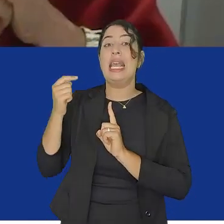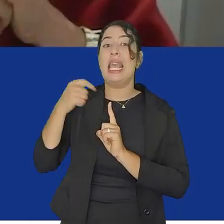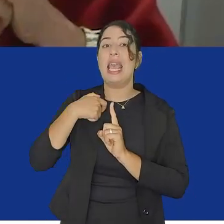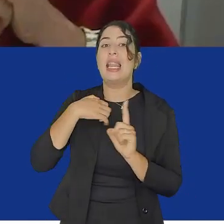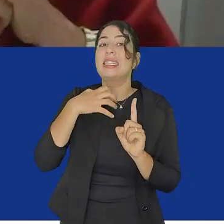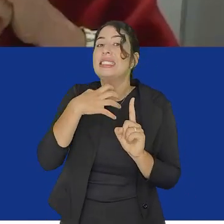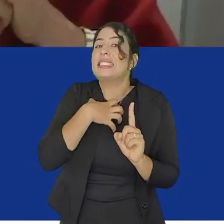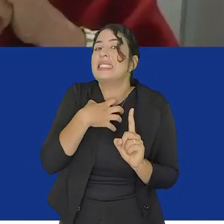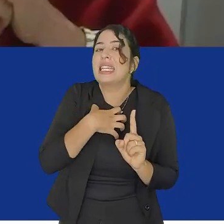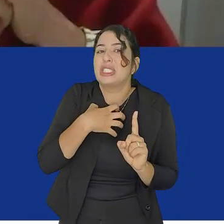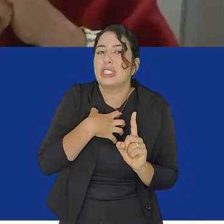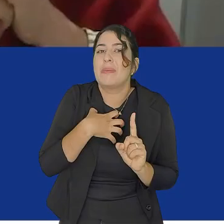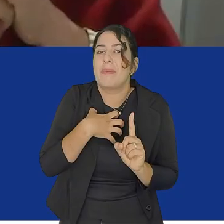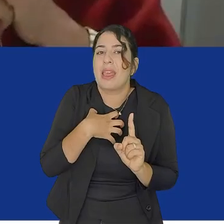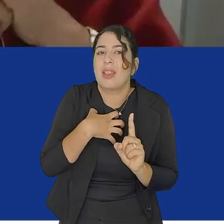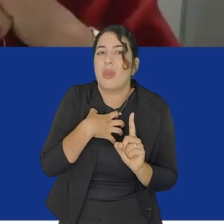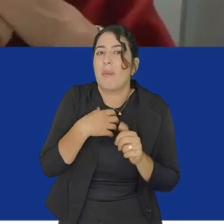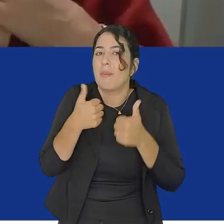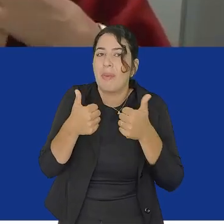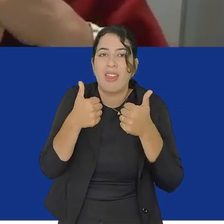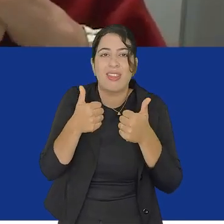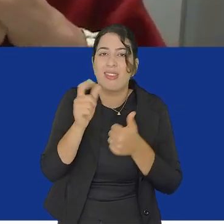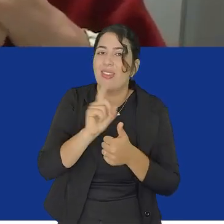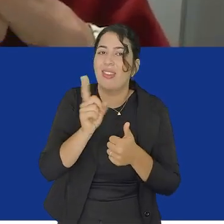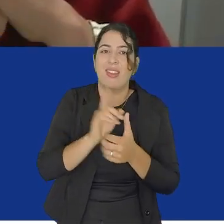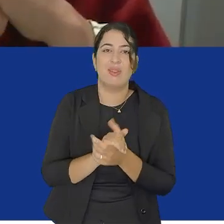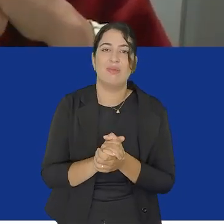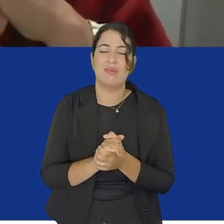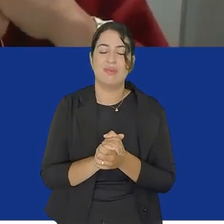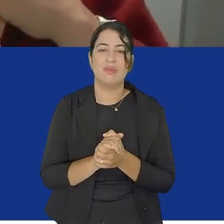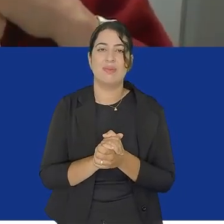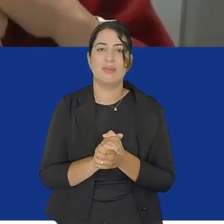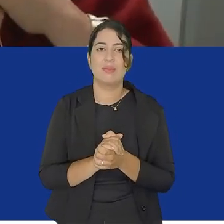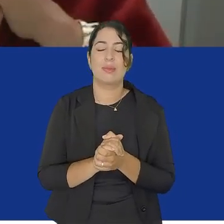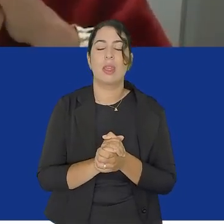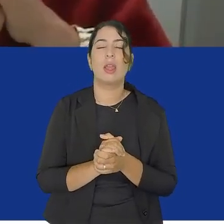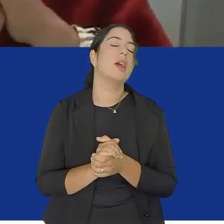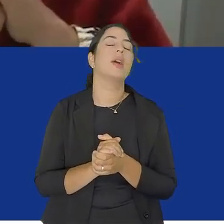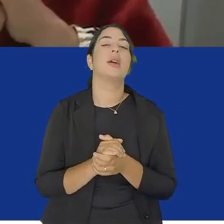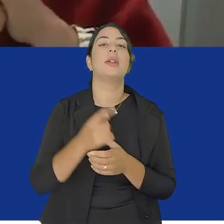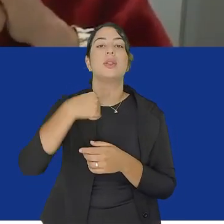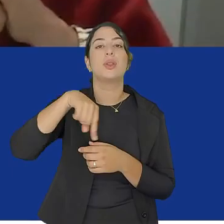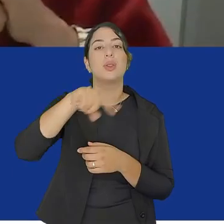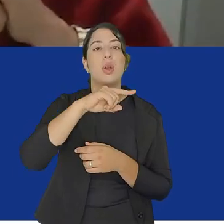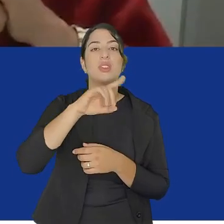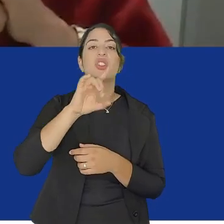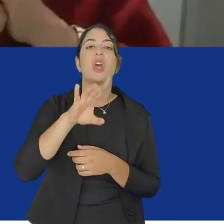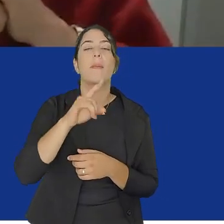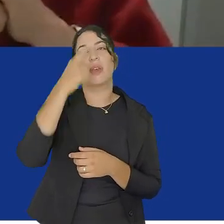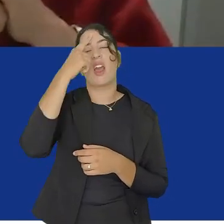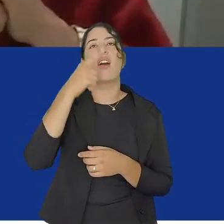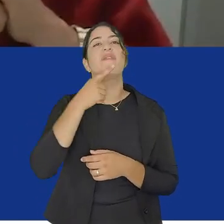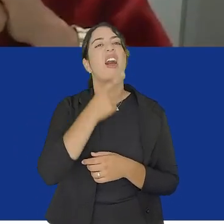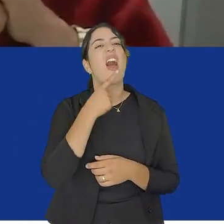diminuídos. Então, o que a gente tem feito com esse caminho, né? Você trabalhar, denuncie,